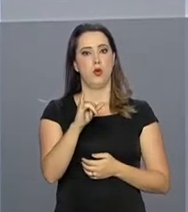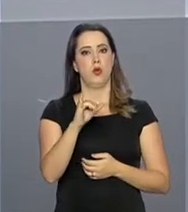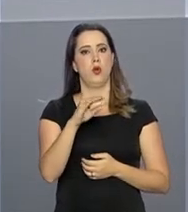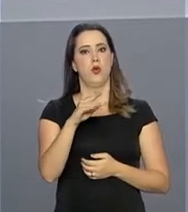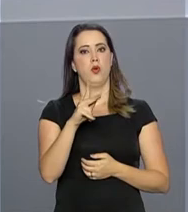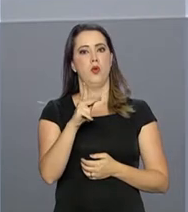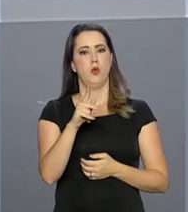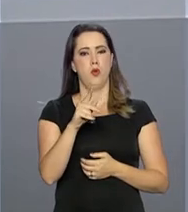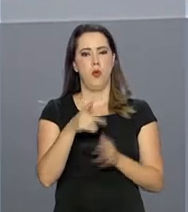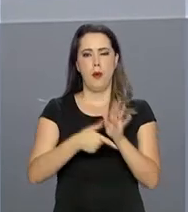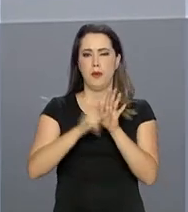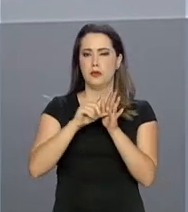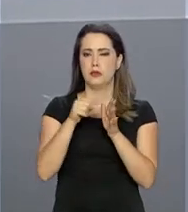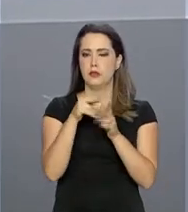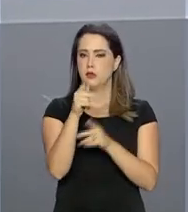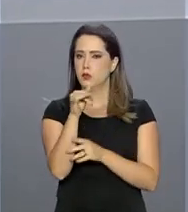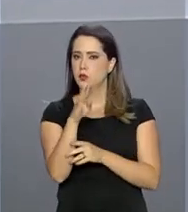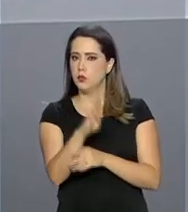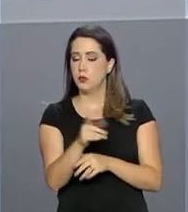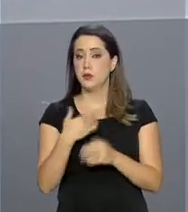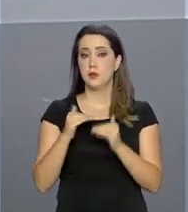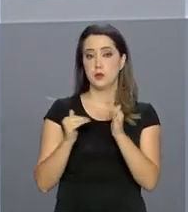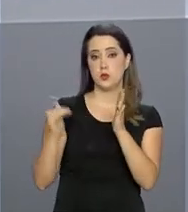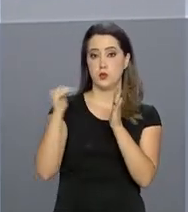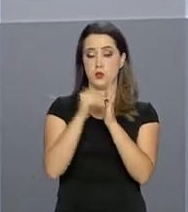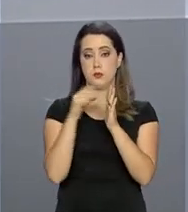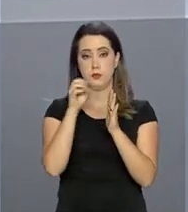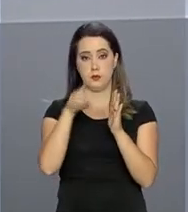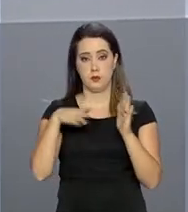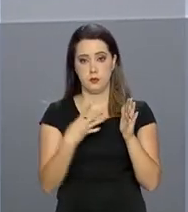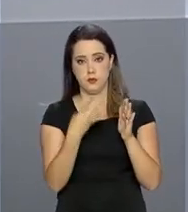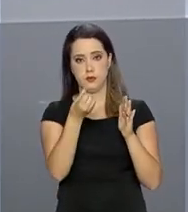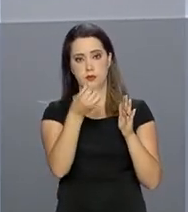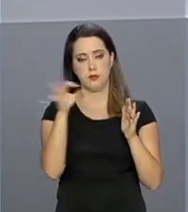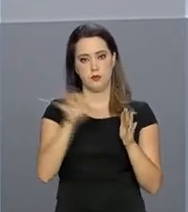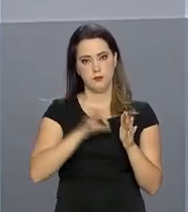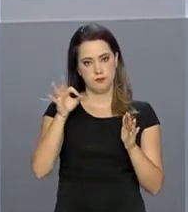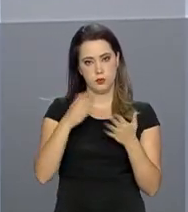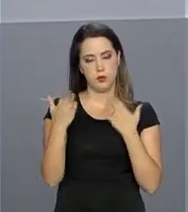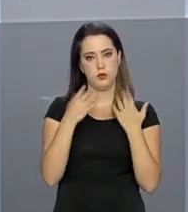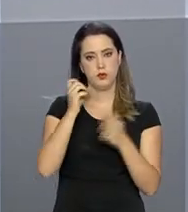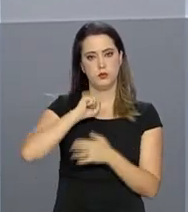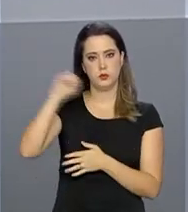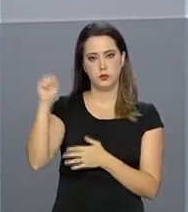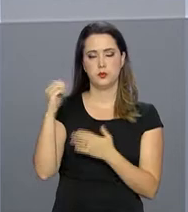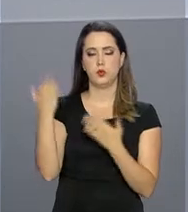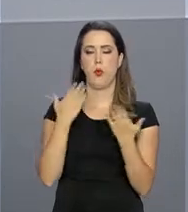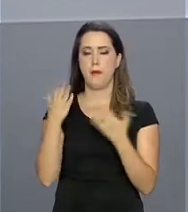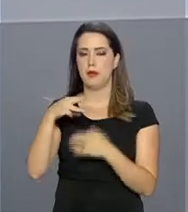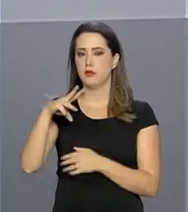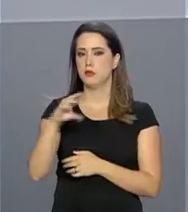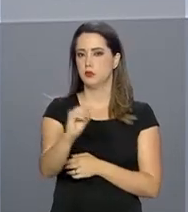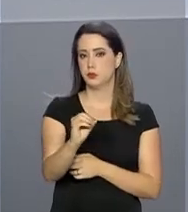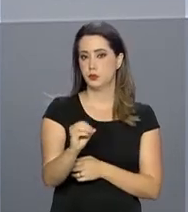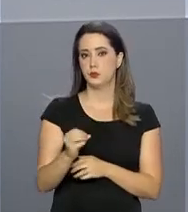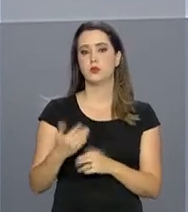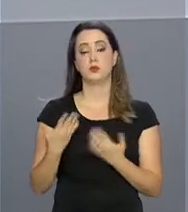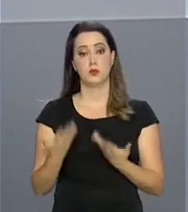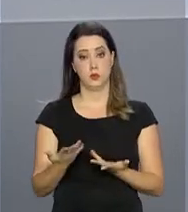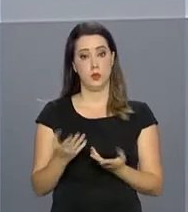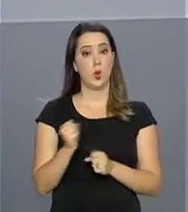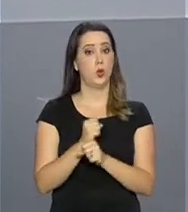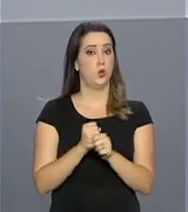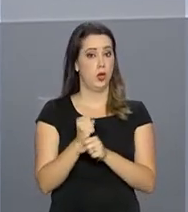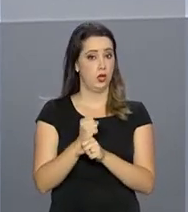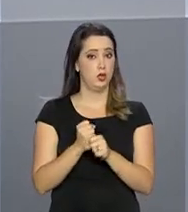considerado uma prévia do pib teve alta de 0,46 por cento em abril na comparação com o mês de março no